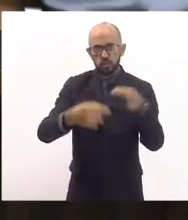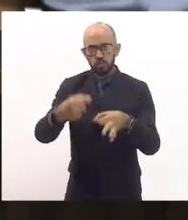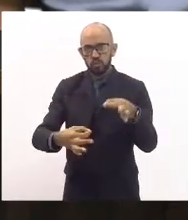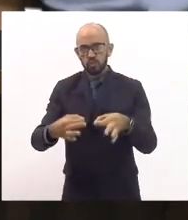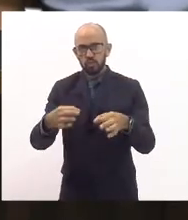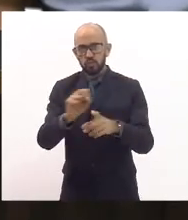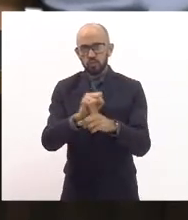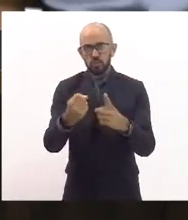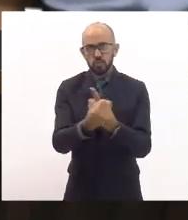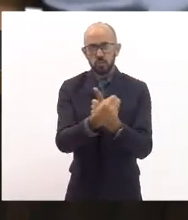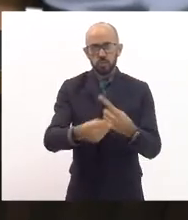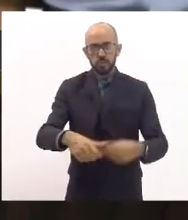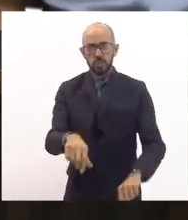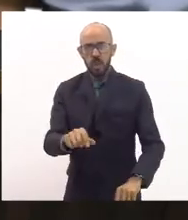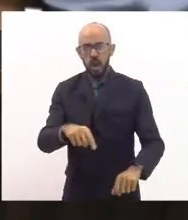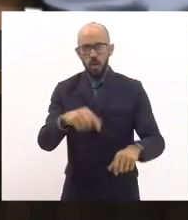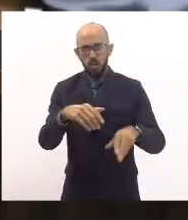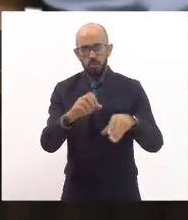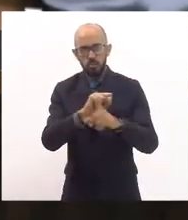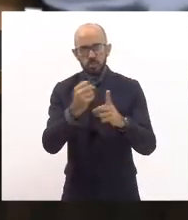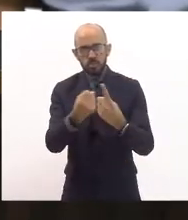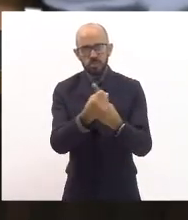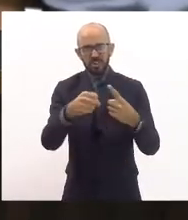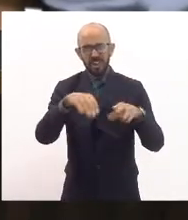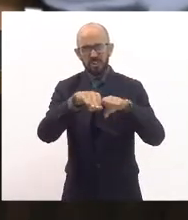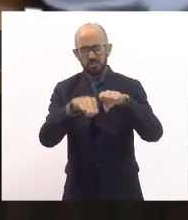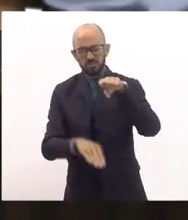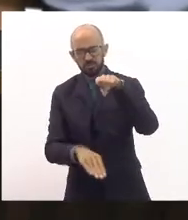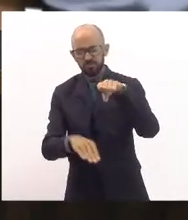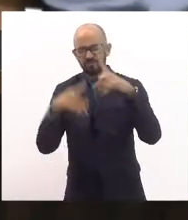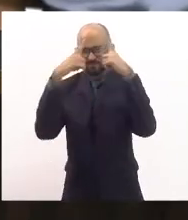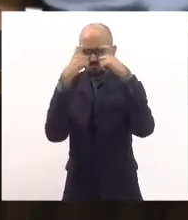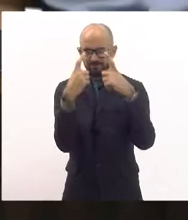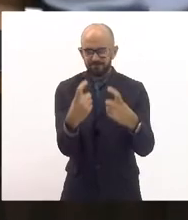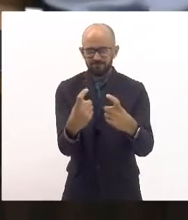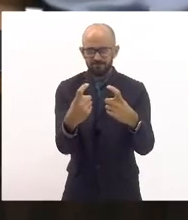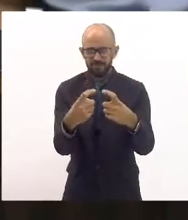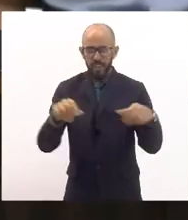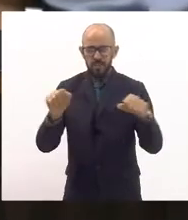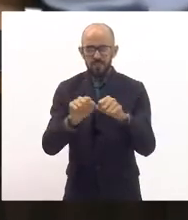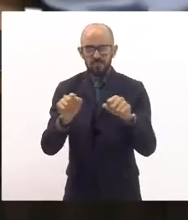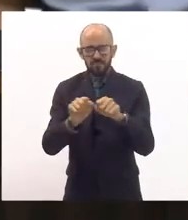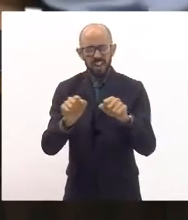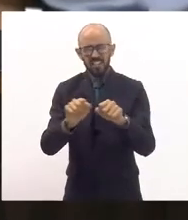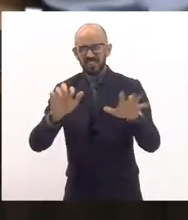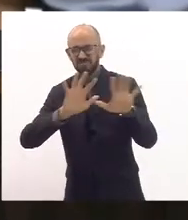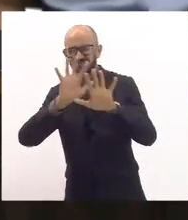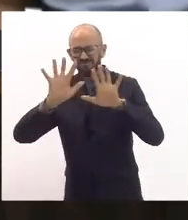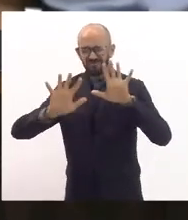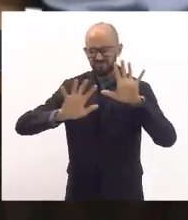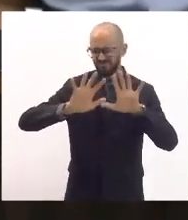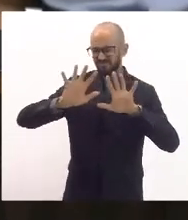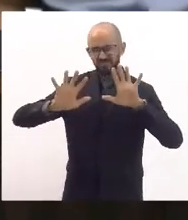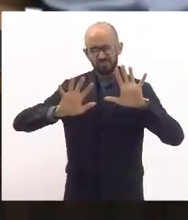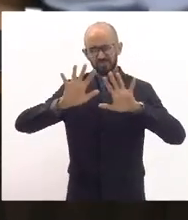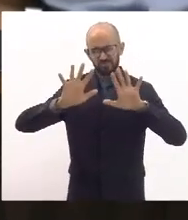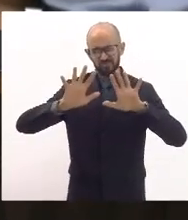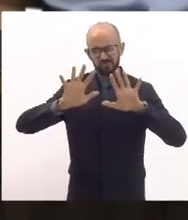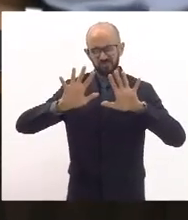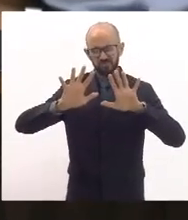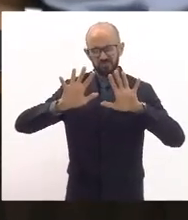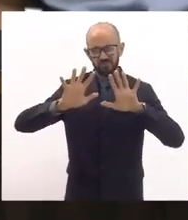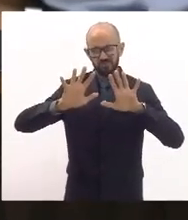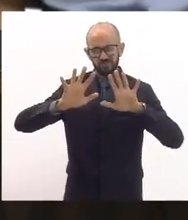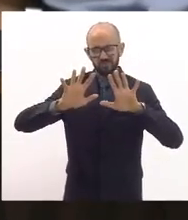sociedade que a desigualdade EA violência deixam a visão turva São Paulo As